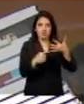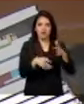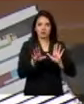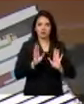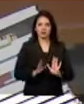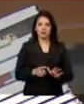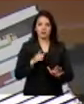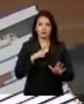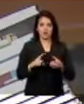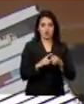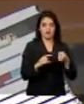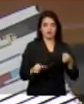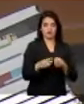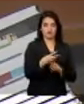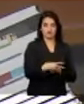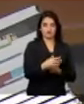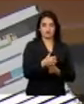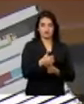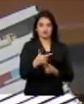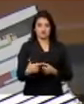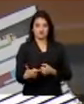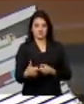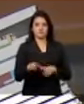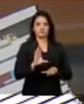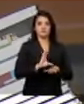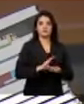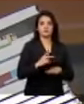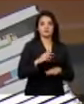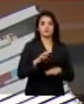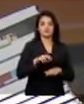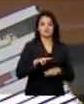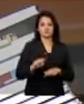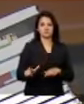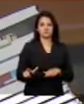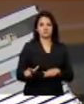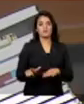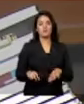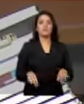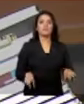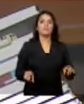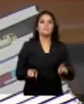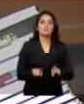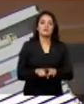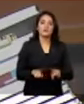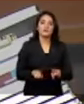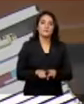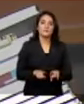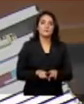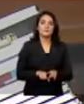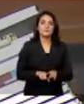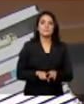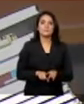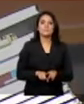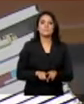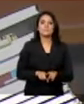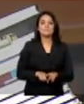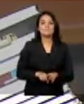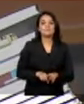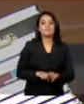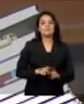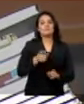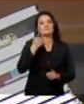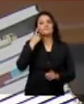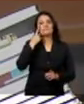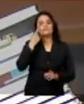no artigo 312 do Código de Processo Penal, bem assim de rever-se a ótica adotada por ocasião